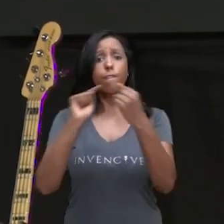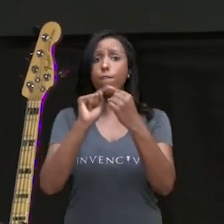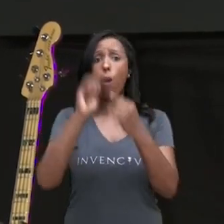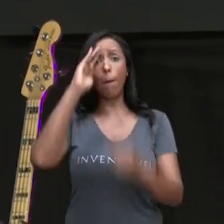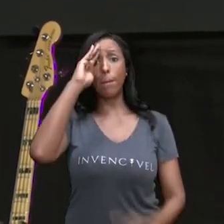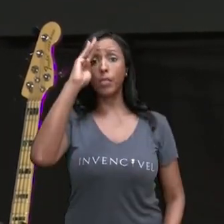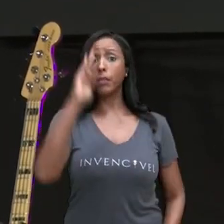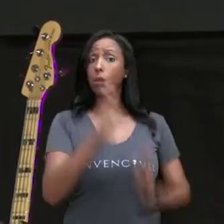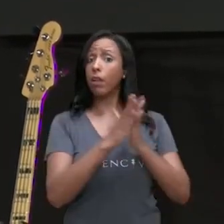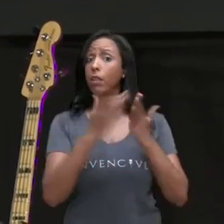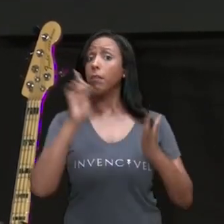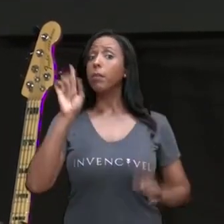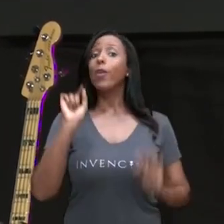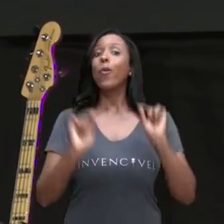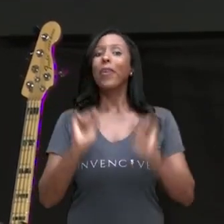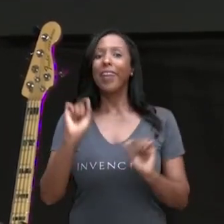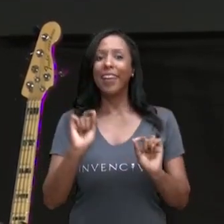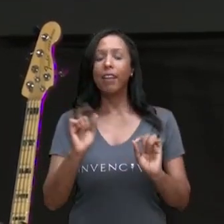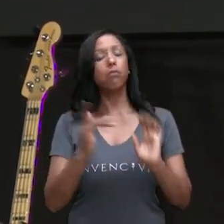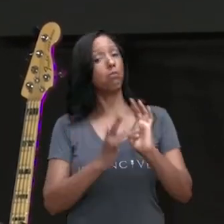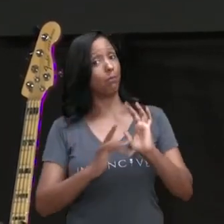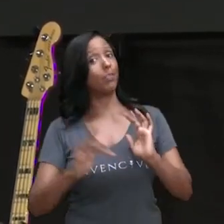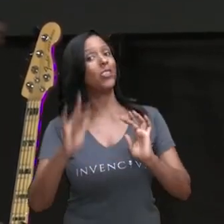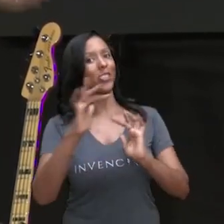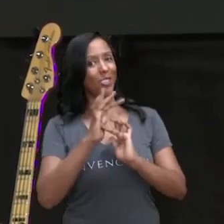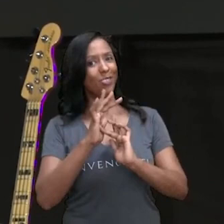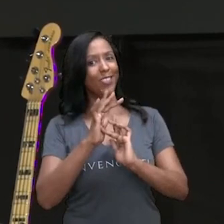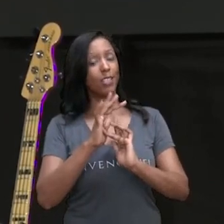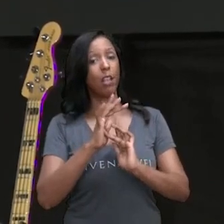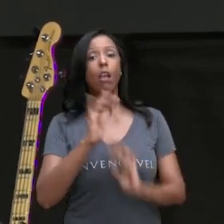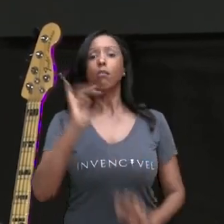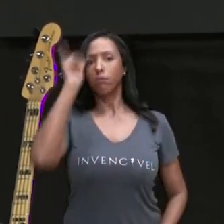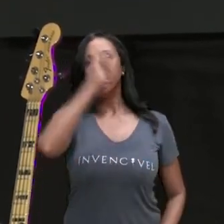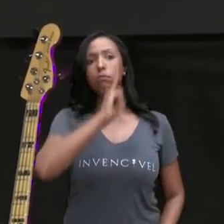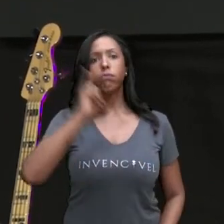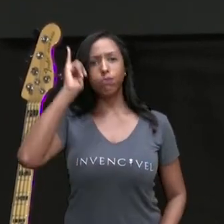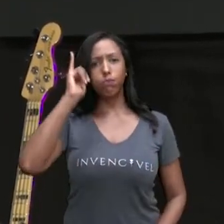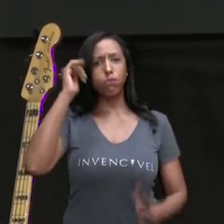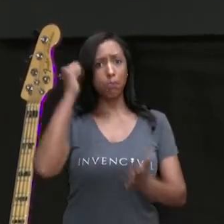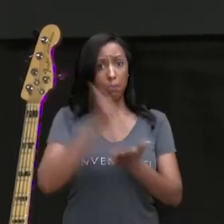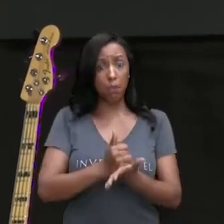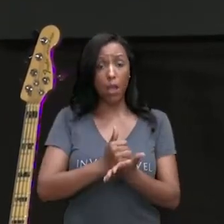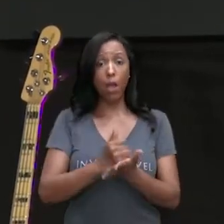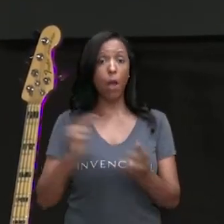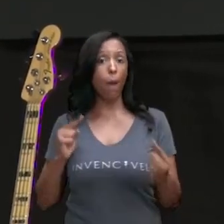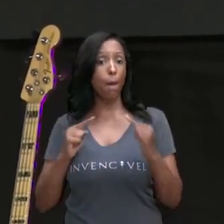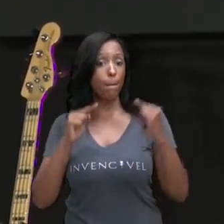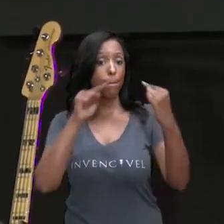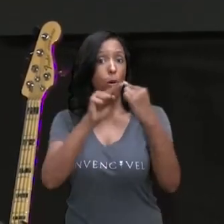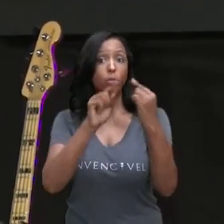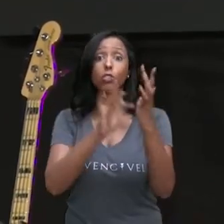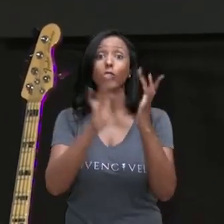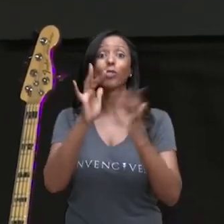Jesus. O Velho Testamento aponta para ele, a vinda do Messias, o Novo Testamento mostra